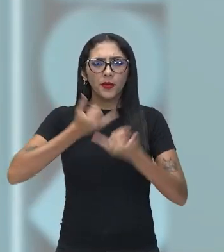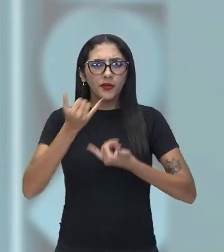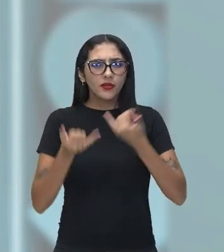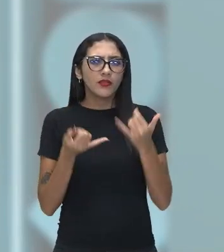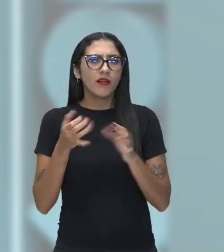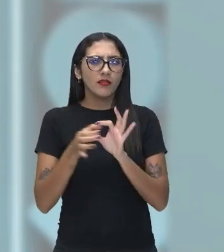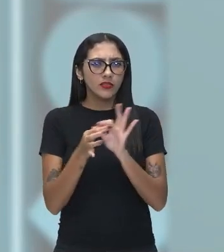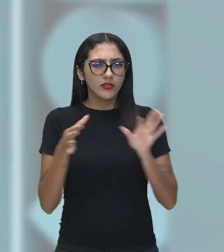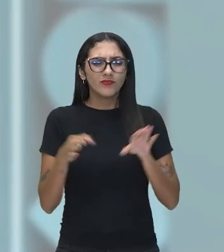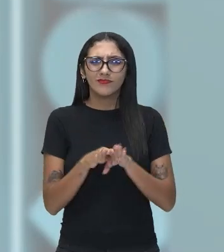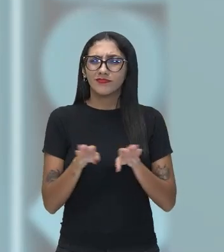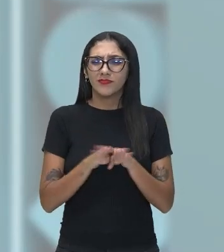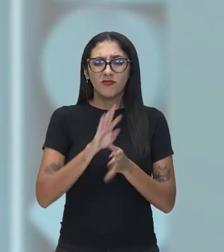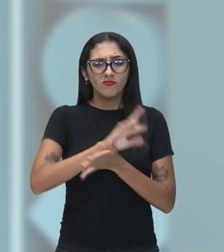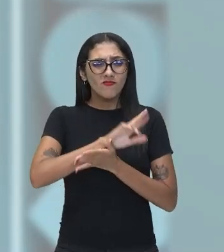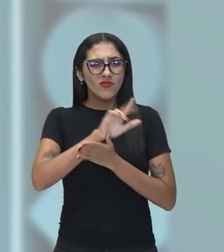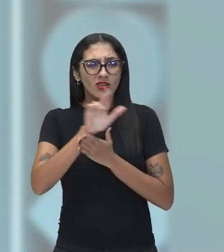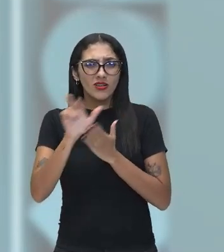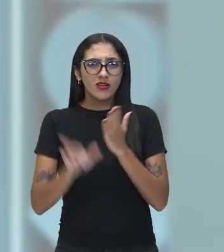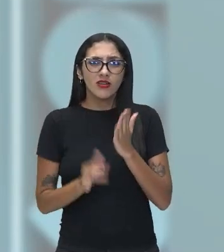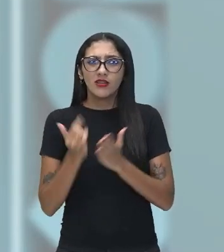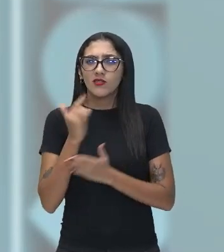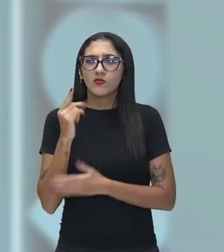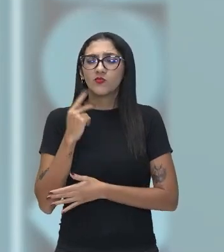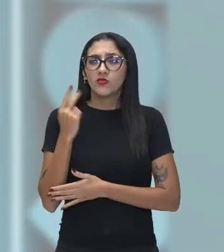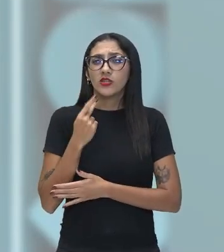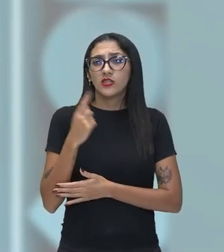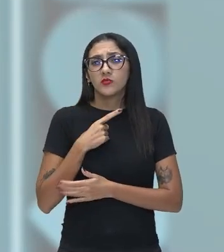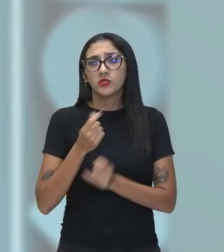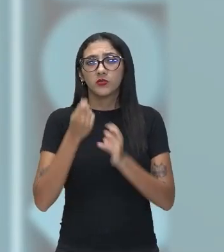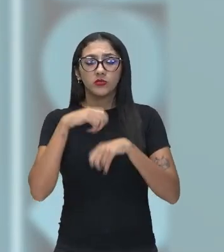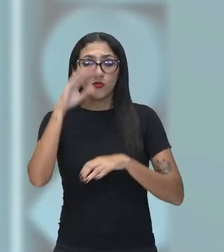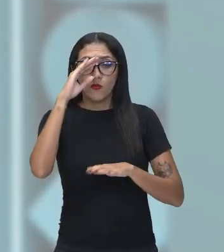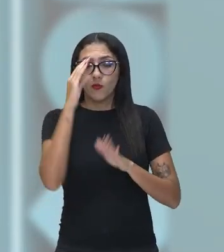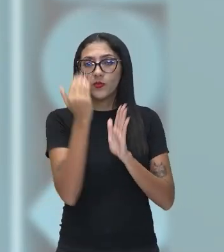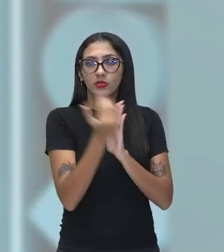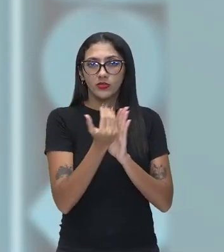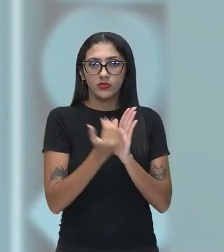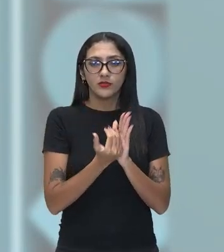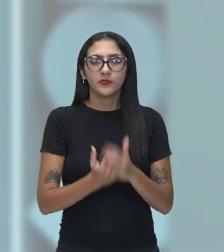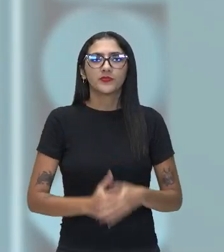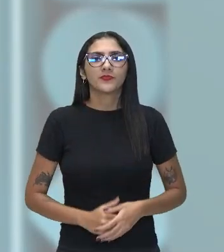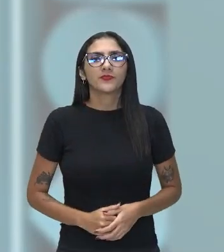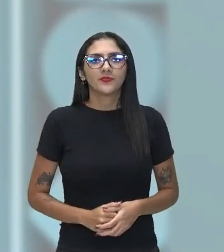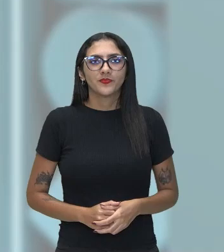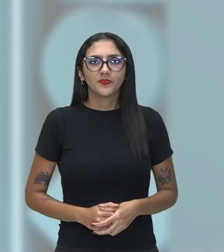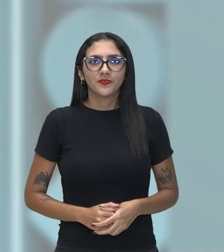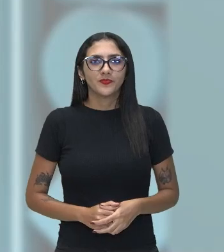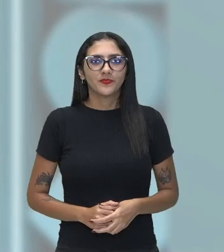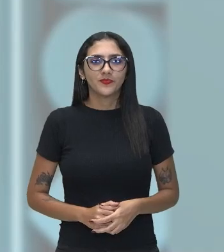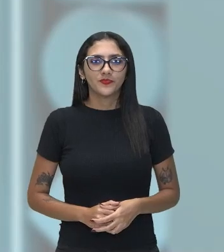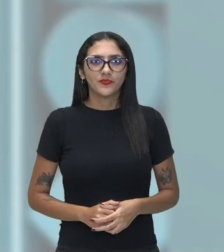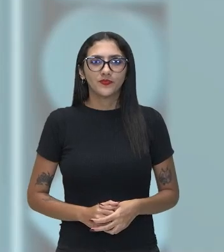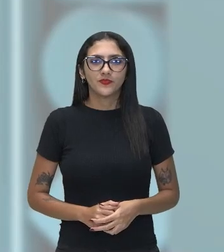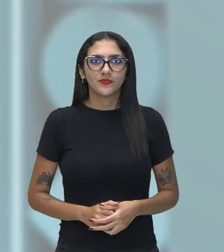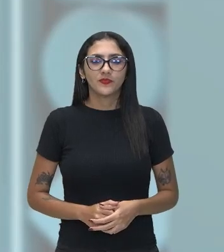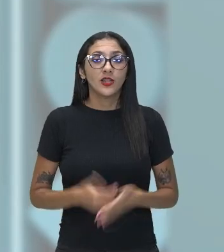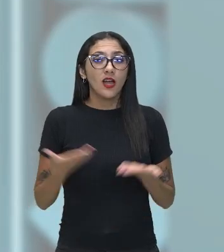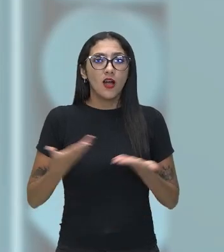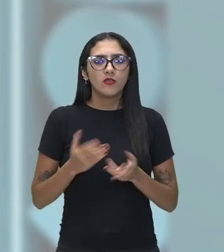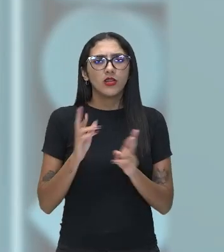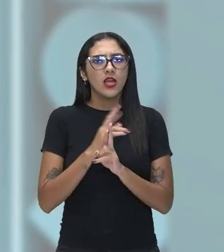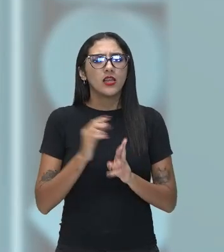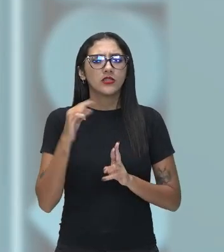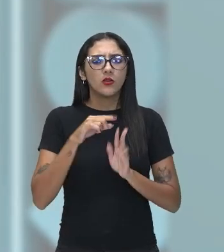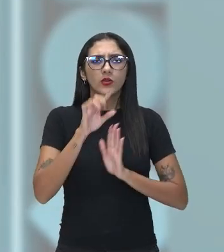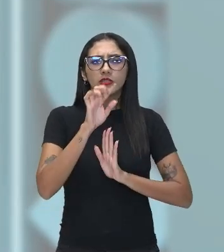políticas que são implementadas e desenvolvidas para o cumprimento do ECA, ok? Agora, com relação ao nosso texto,